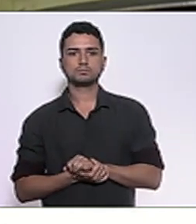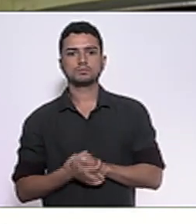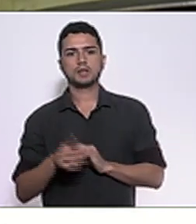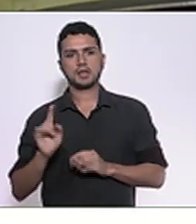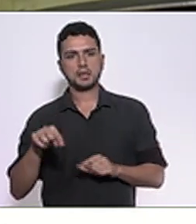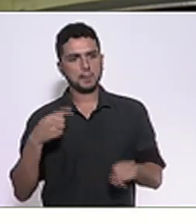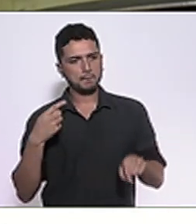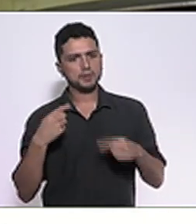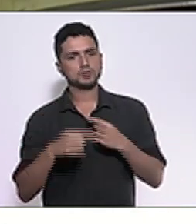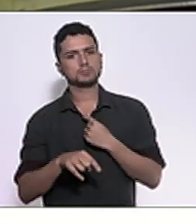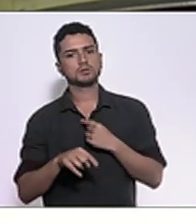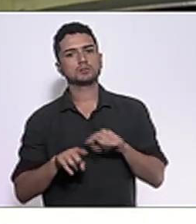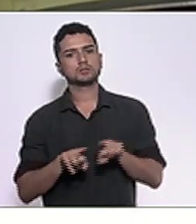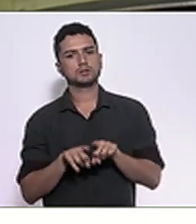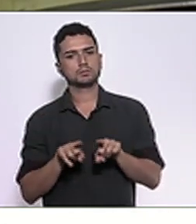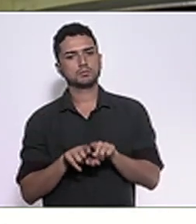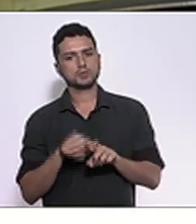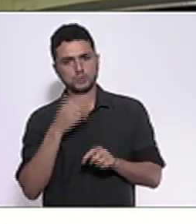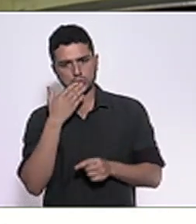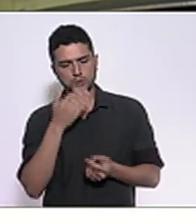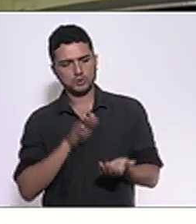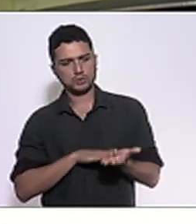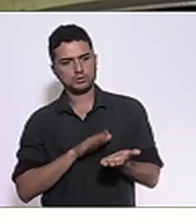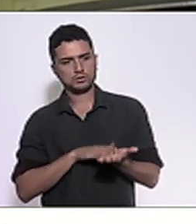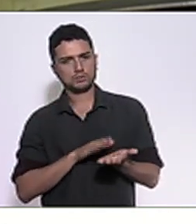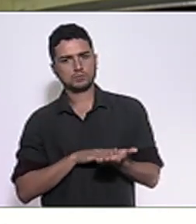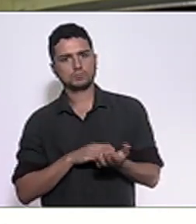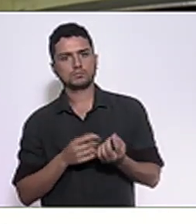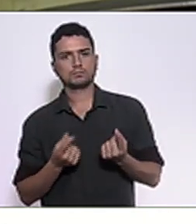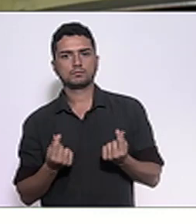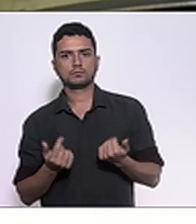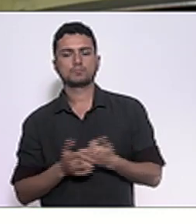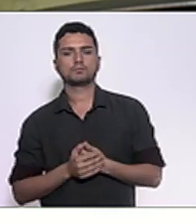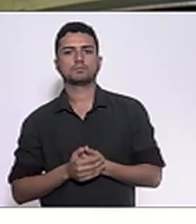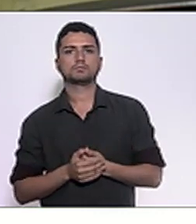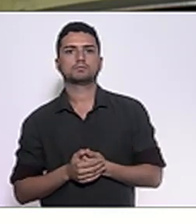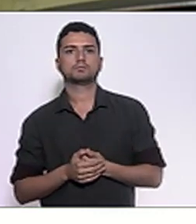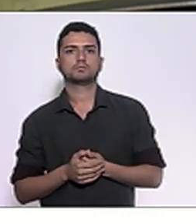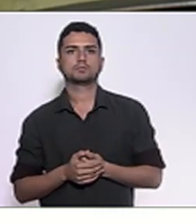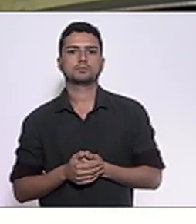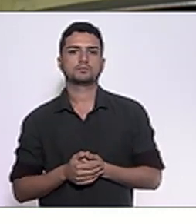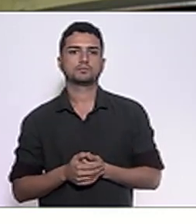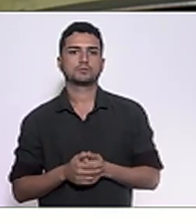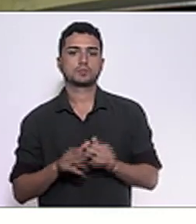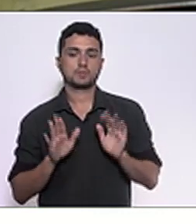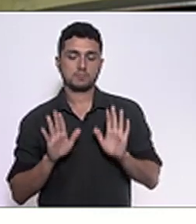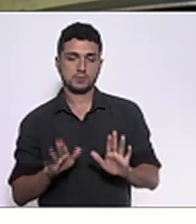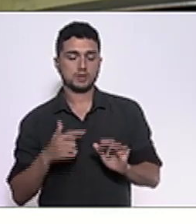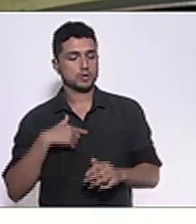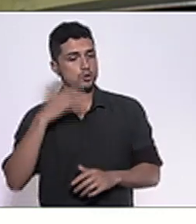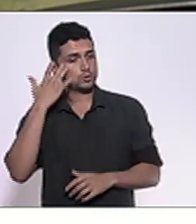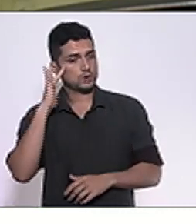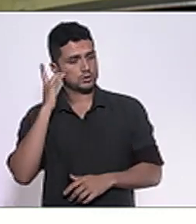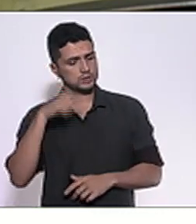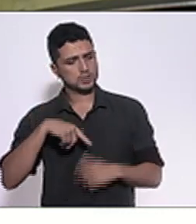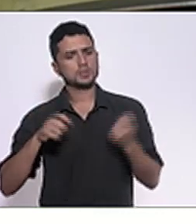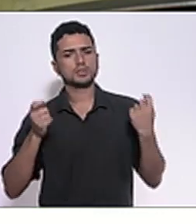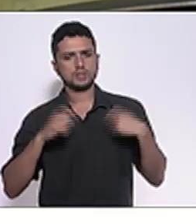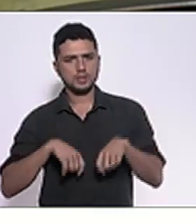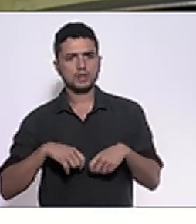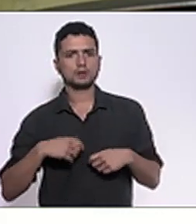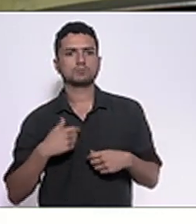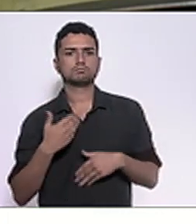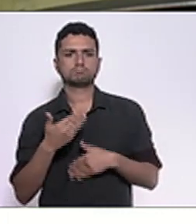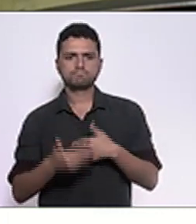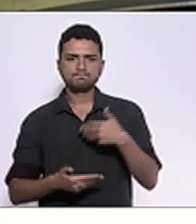impedimento, a cassação da inscrição, alguma medida nesse sentido. Mas eu acho que a gente pode construir isso. O